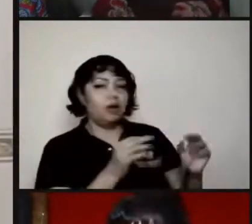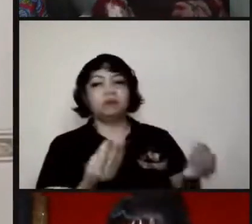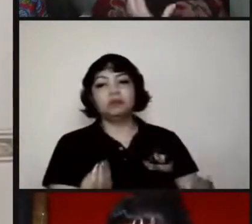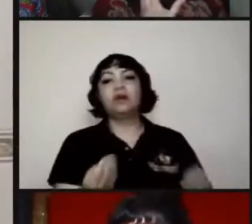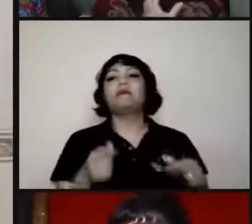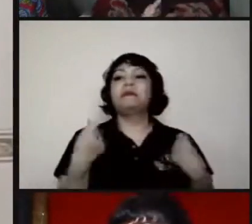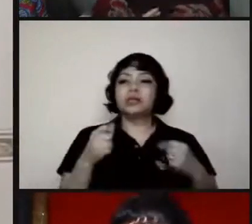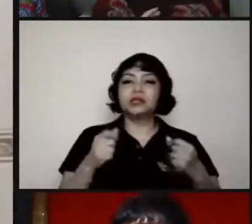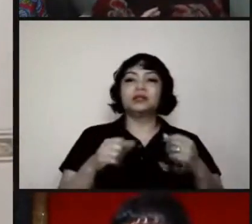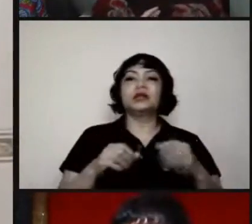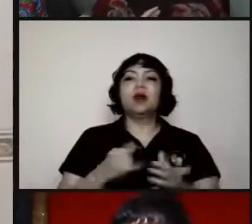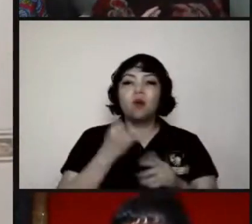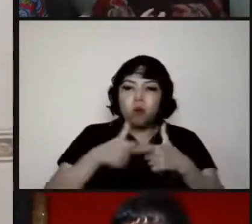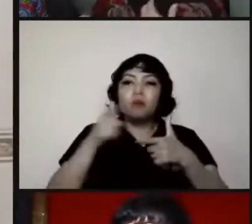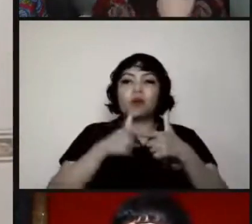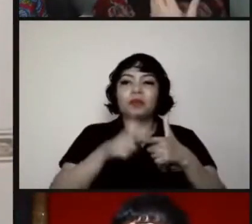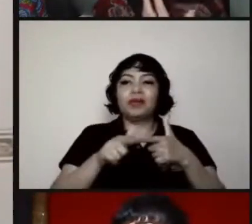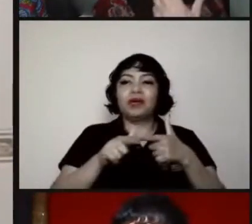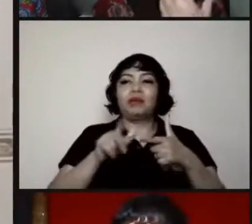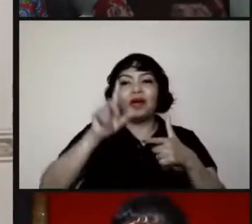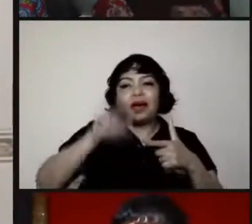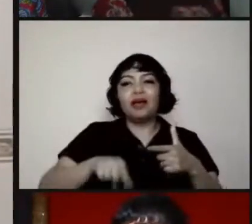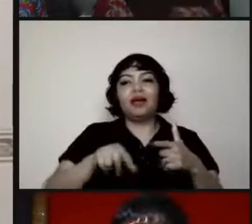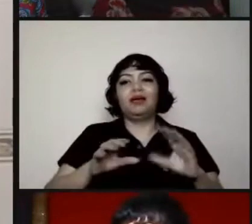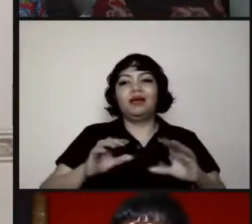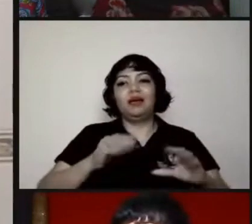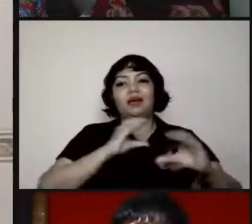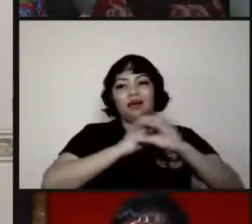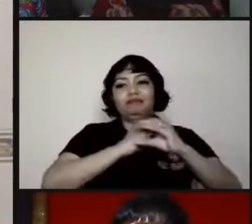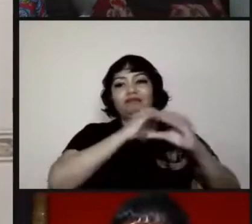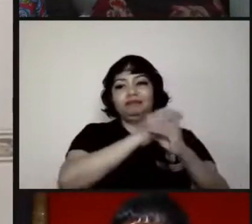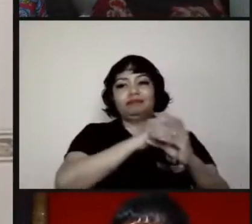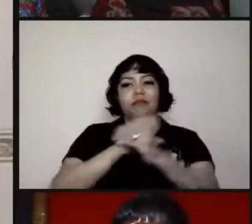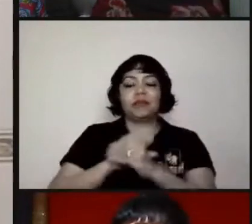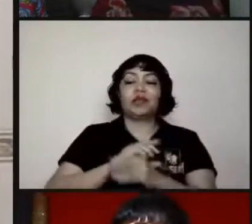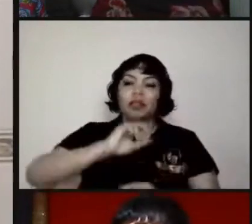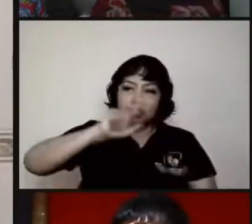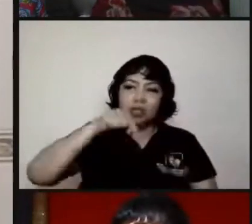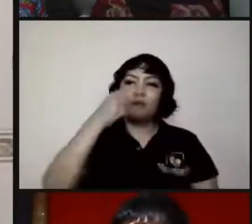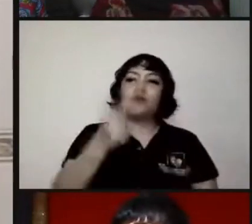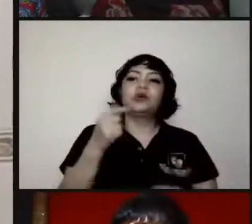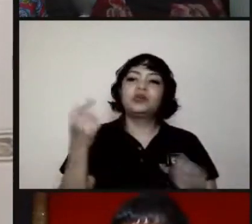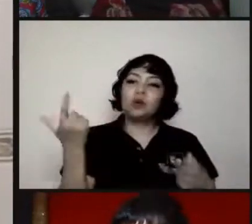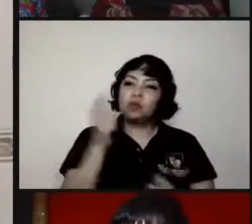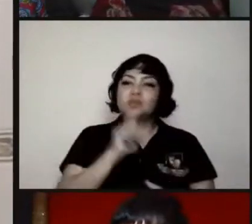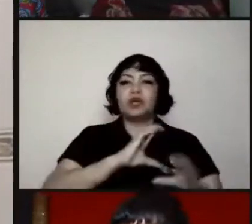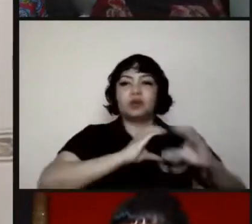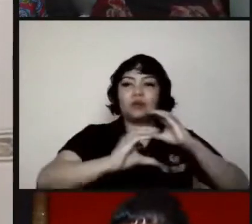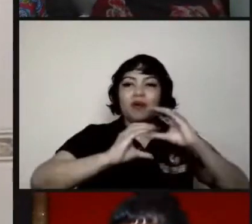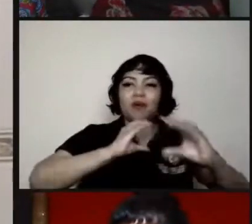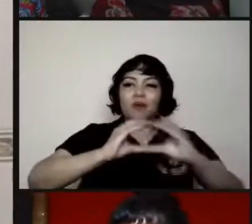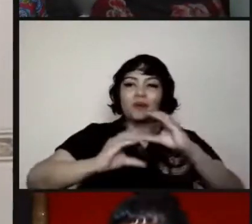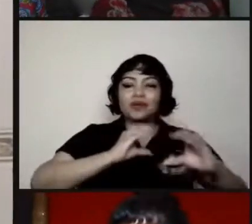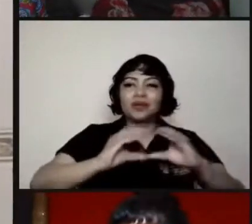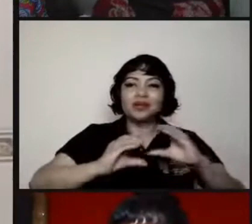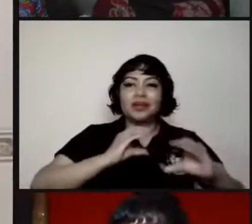escuta, primeiramente de uma escuta interior. E depois de uma escuta, né, do seu contexto, então esse é um